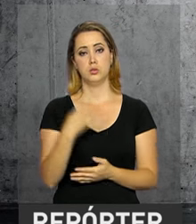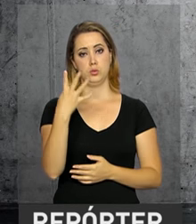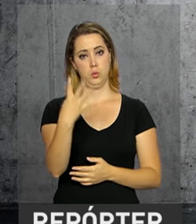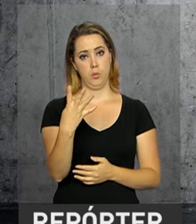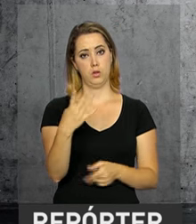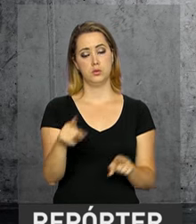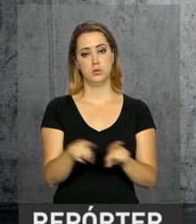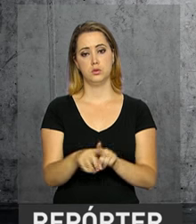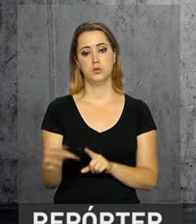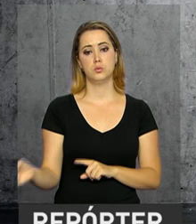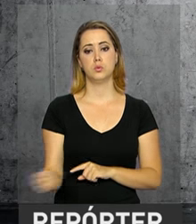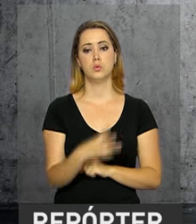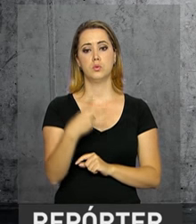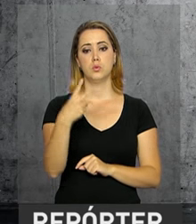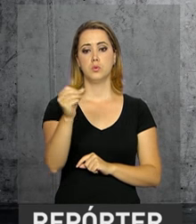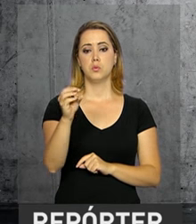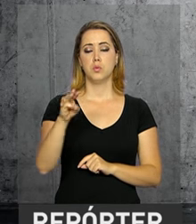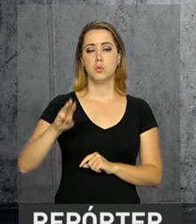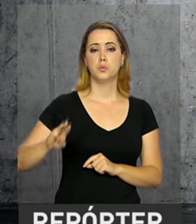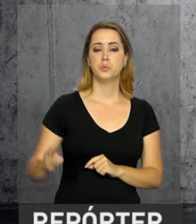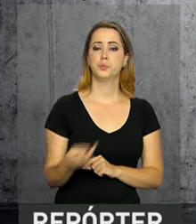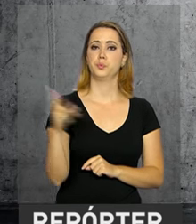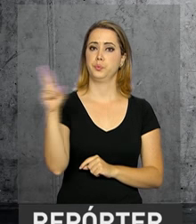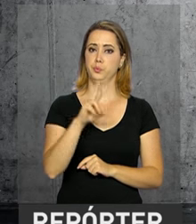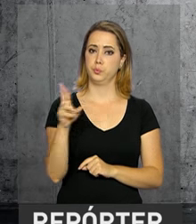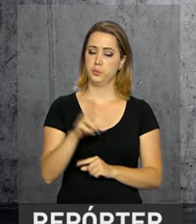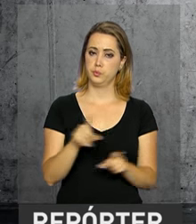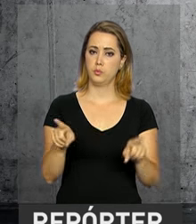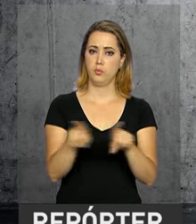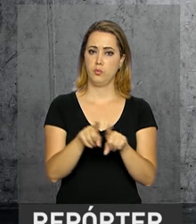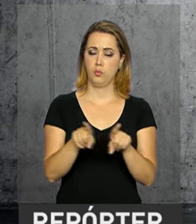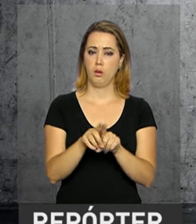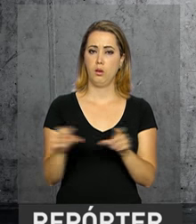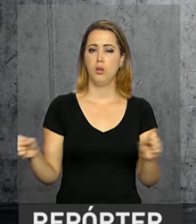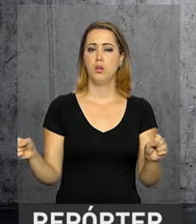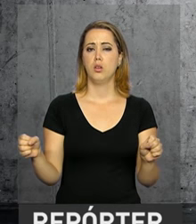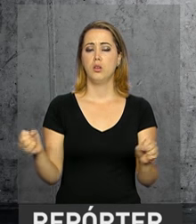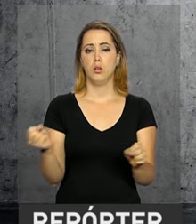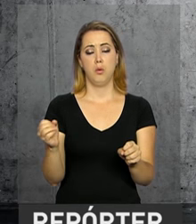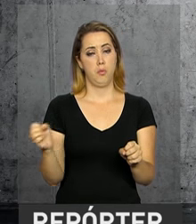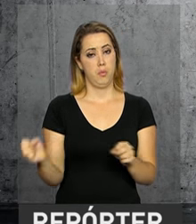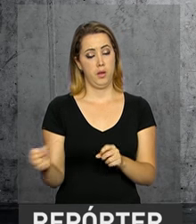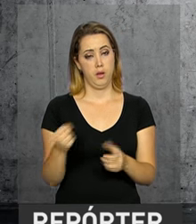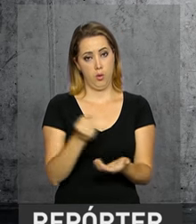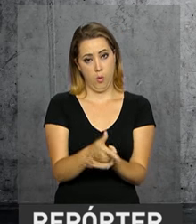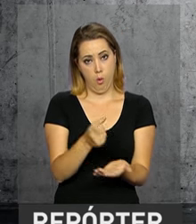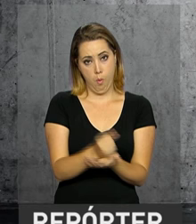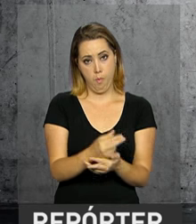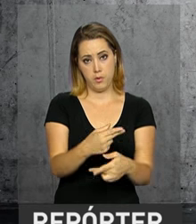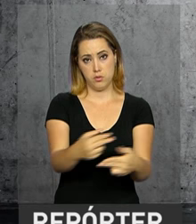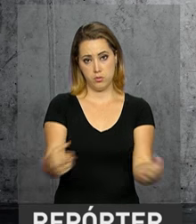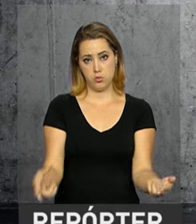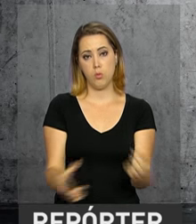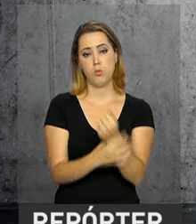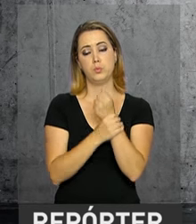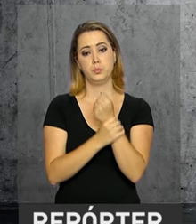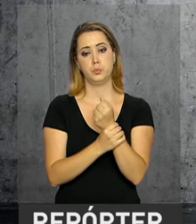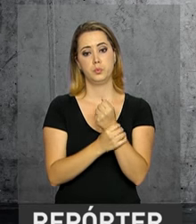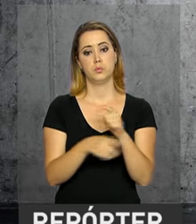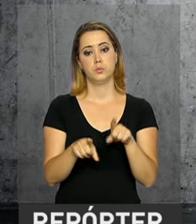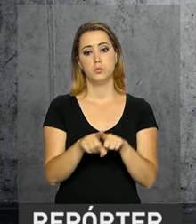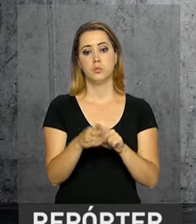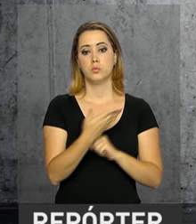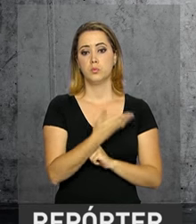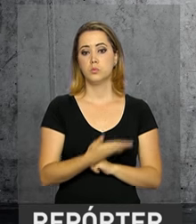nas novas unidades vai ser de R$ 200 milhões. E equipamentos de segurança, como scanners e bloqueadores de